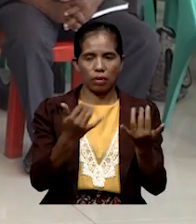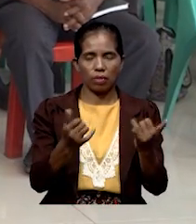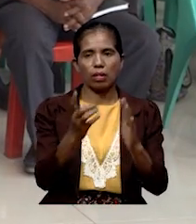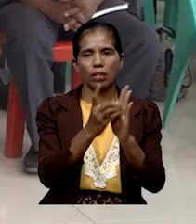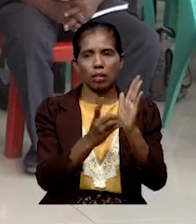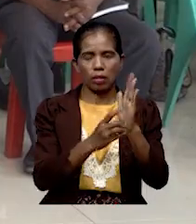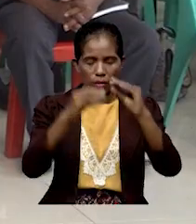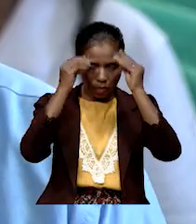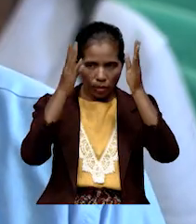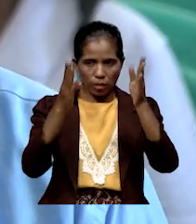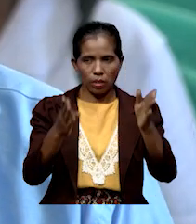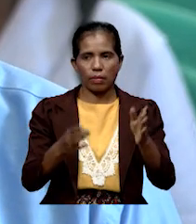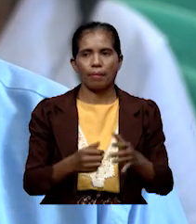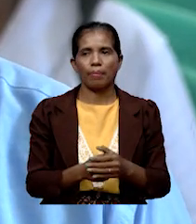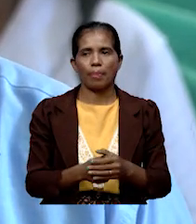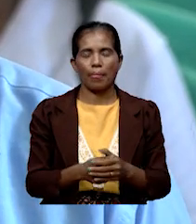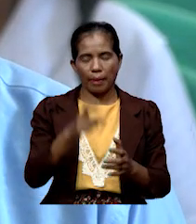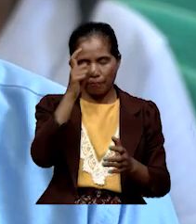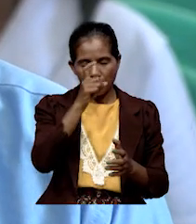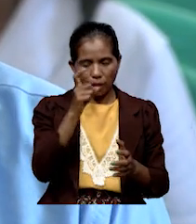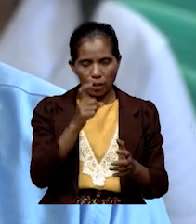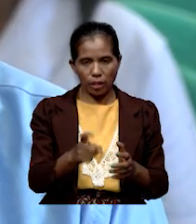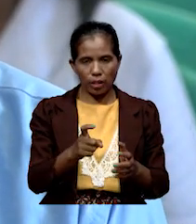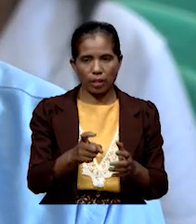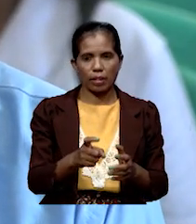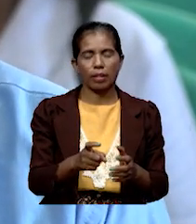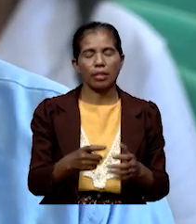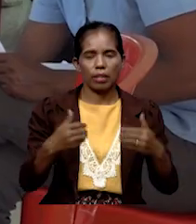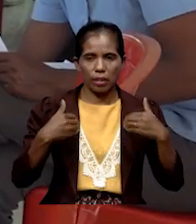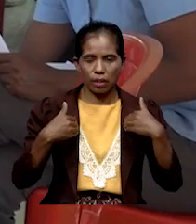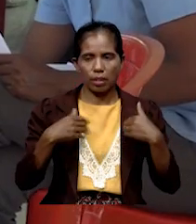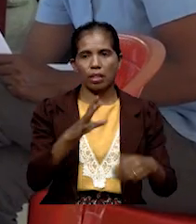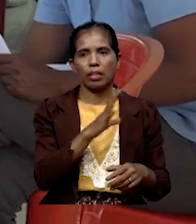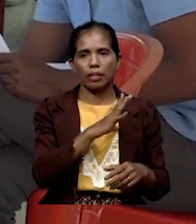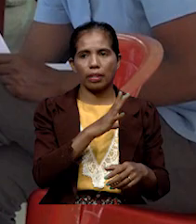professor sira nebe categoria ida de reforma e a hoto ona no hende